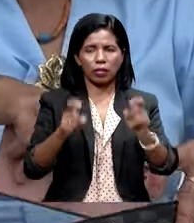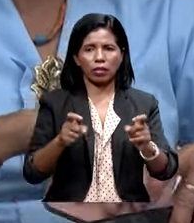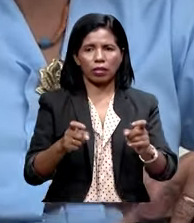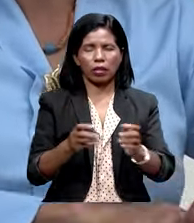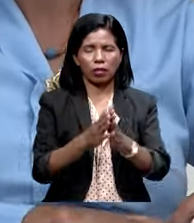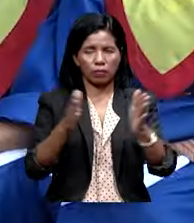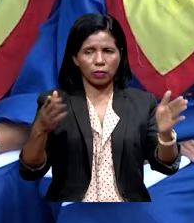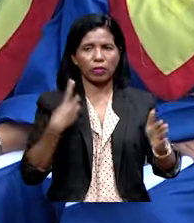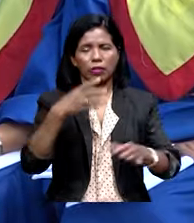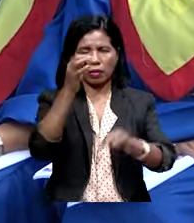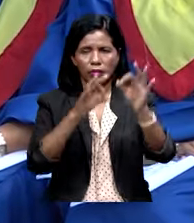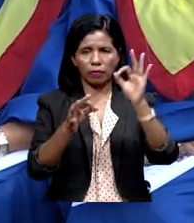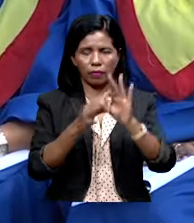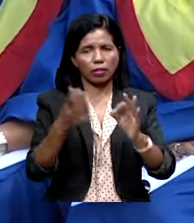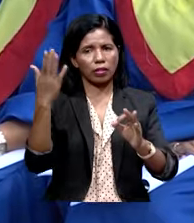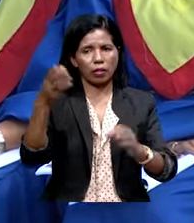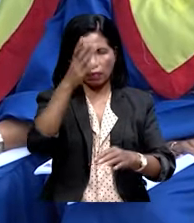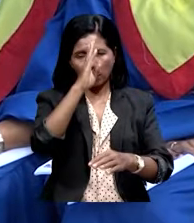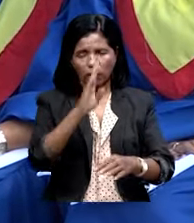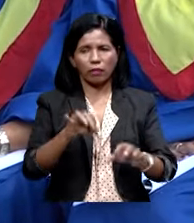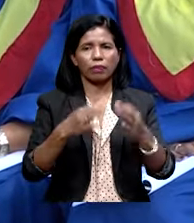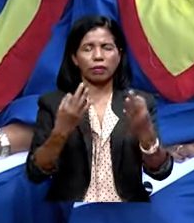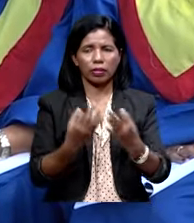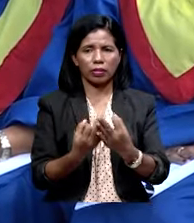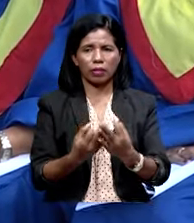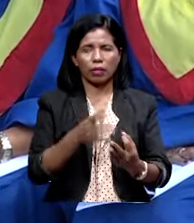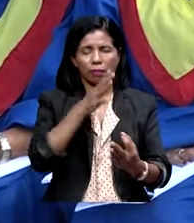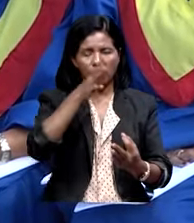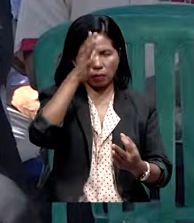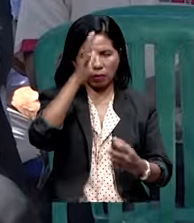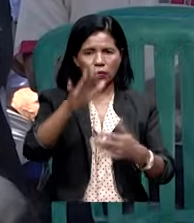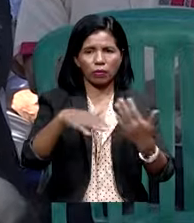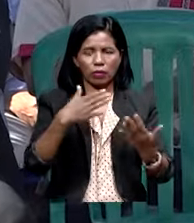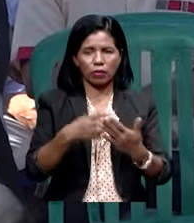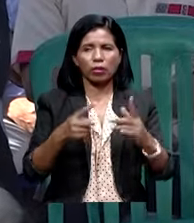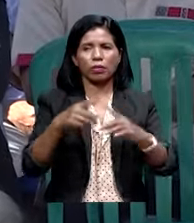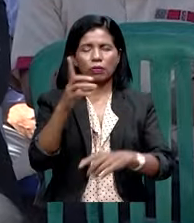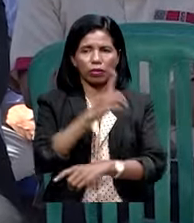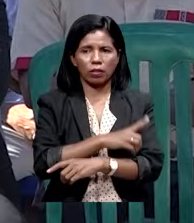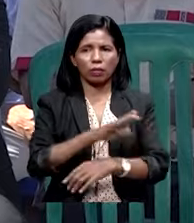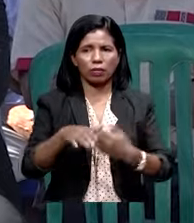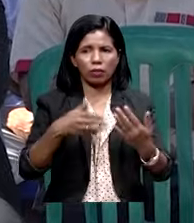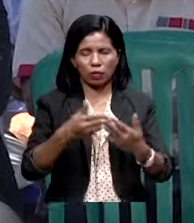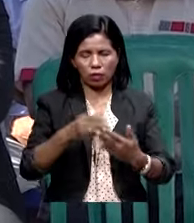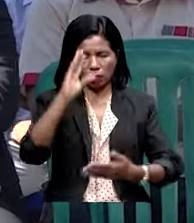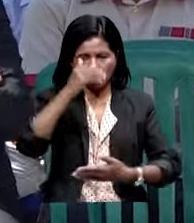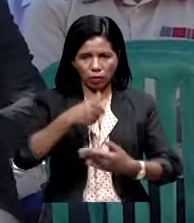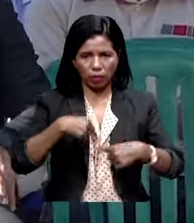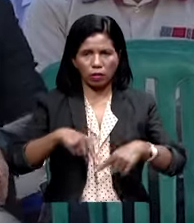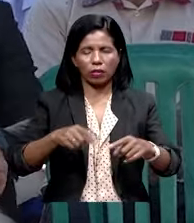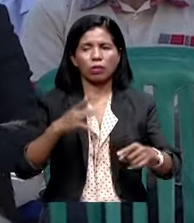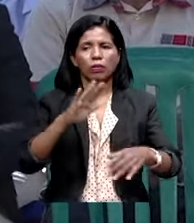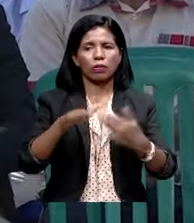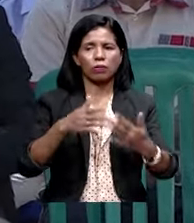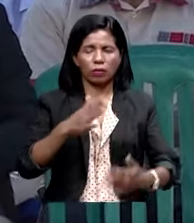ne fier, ija ne maroma. Família sira, papai e mãe sira, oin hototu, de no amane ne atubado, niona, hototu